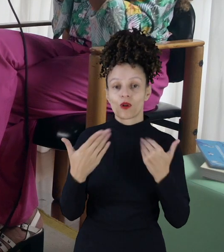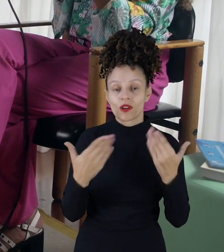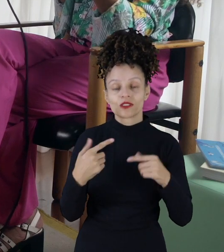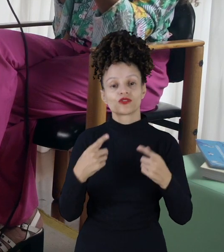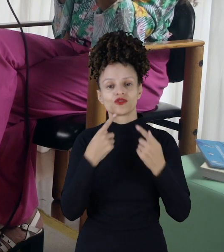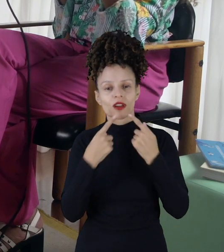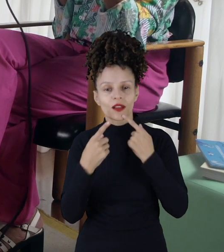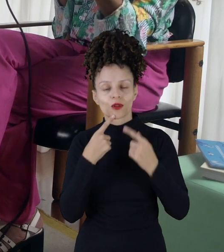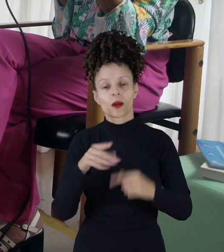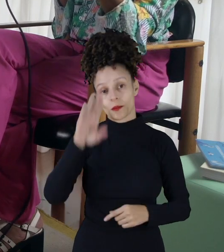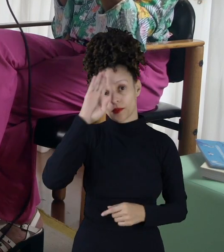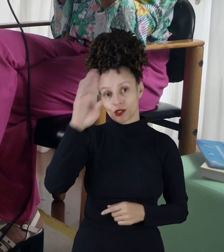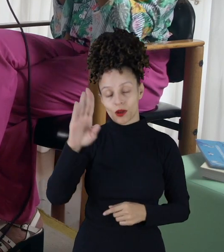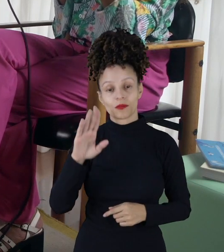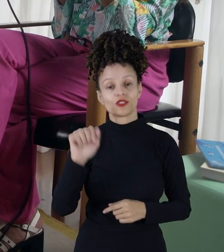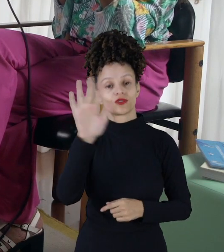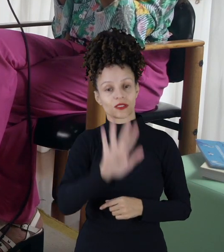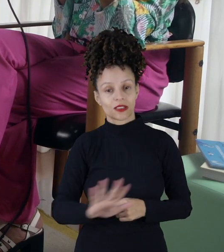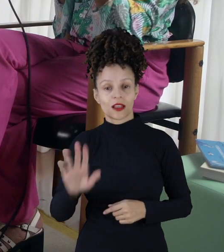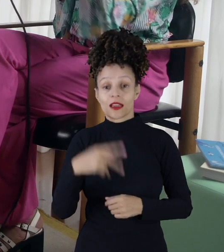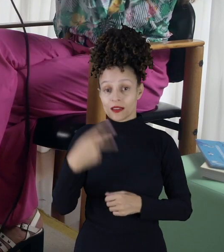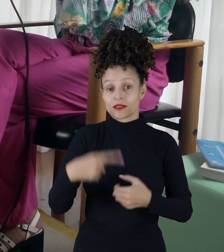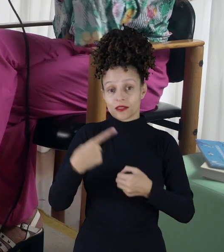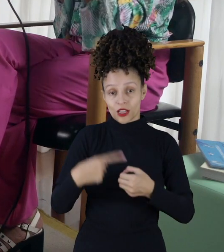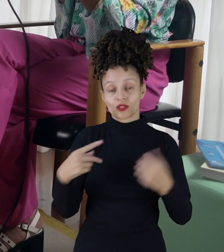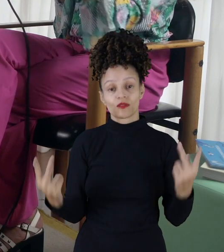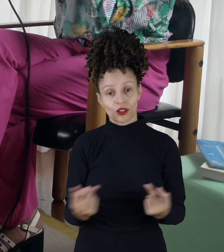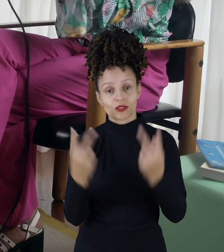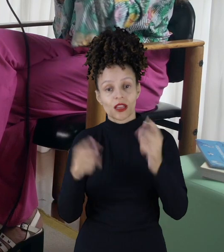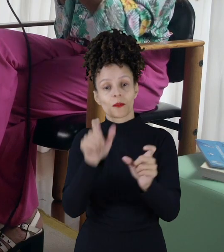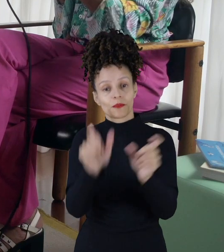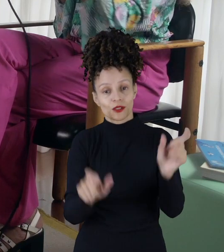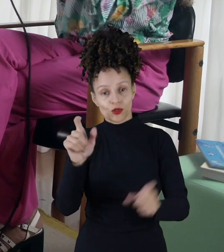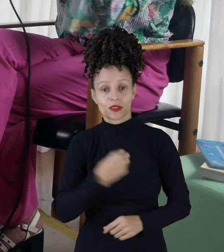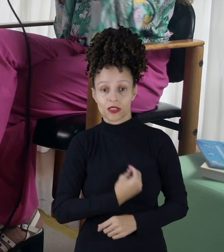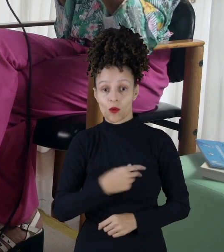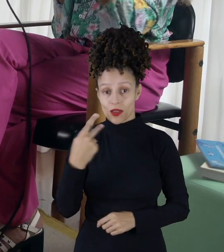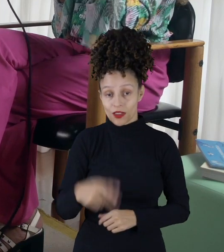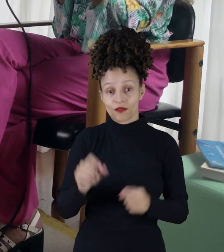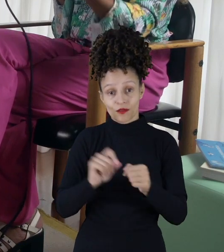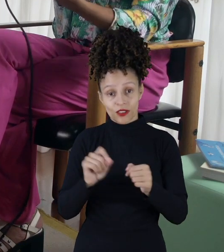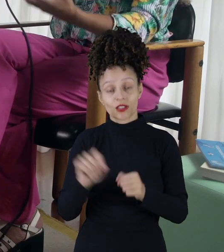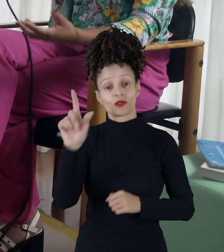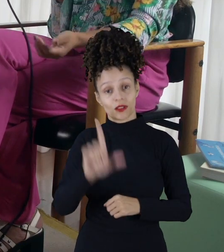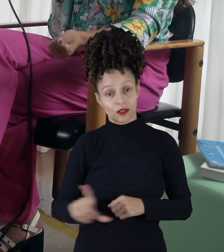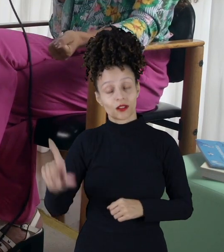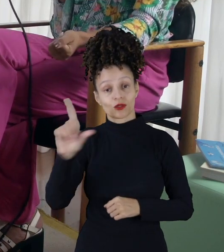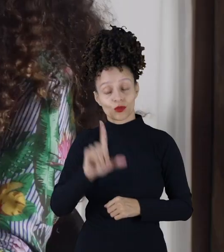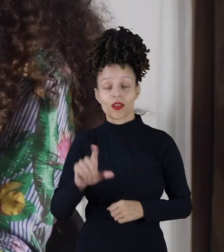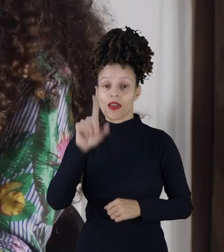essa conversa, esse diálogo, principalmente no nosso cenário, na nossa cidade, valorizar as pessoas que aqui estão produzindo